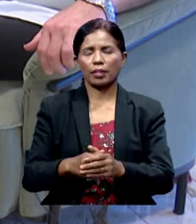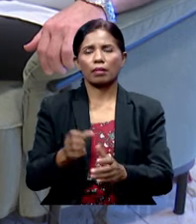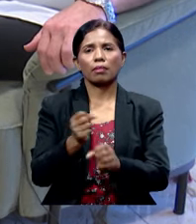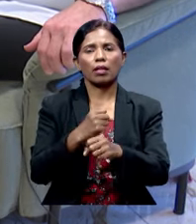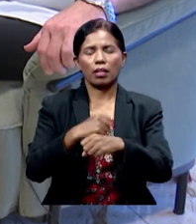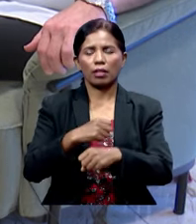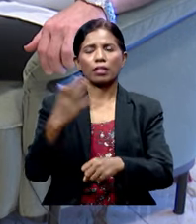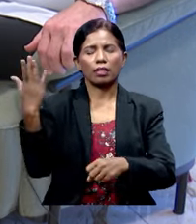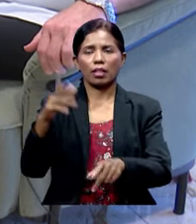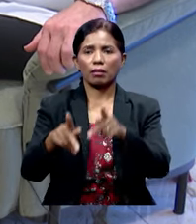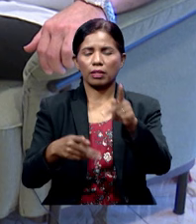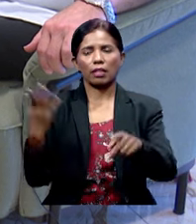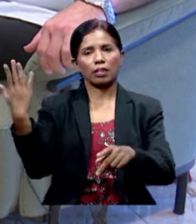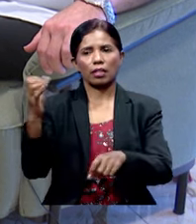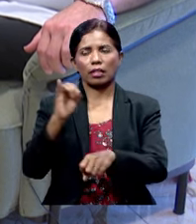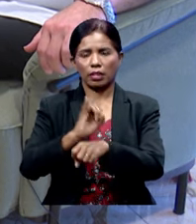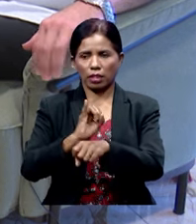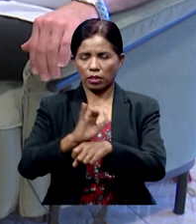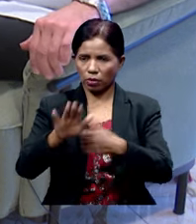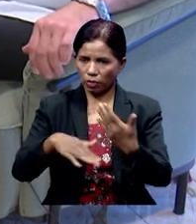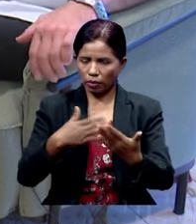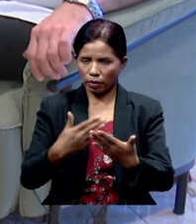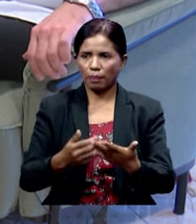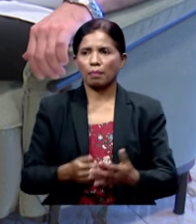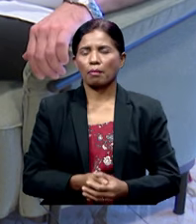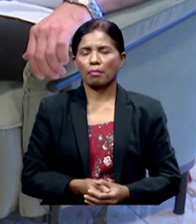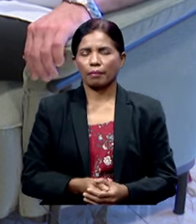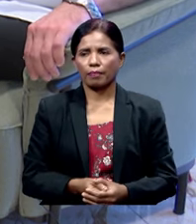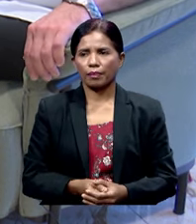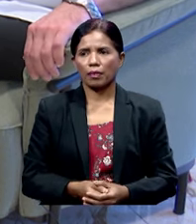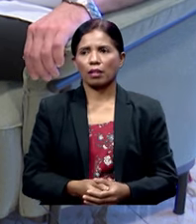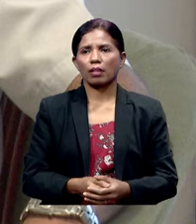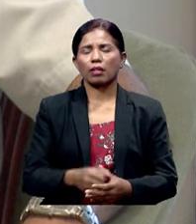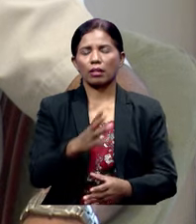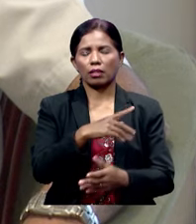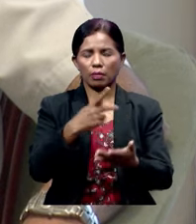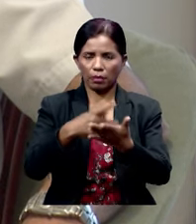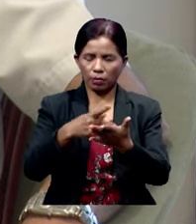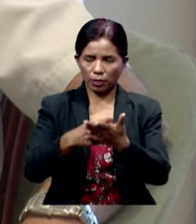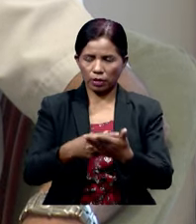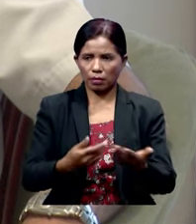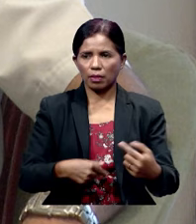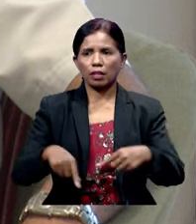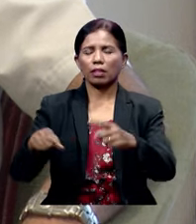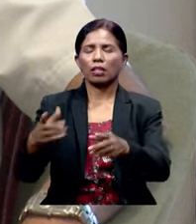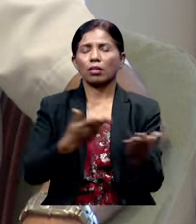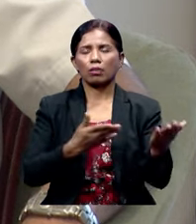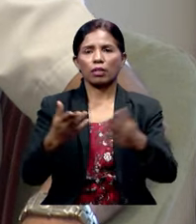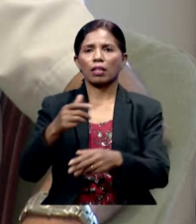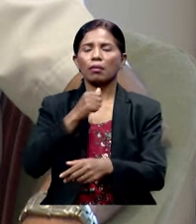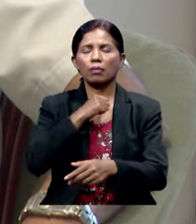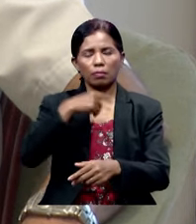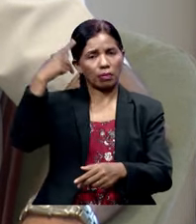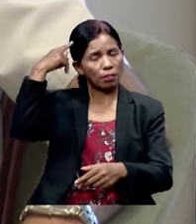da igreja então eu justamente fez esta proposta para eles em nome do Papa em